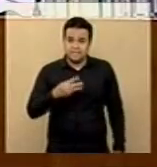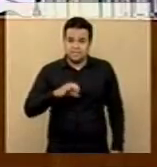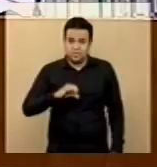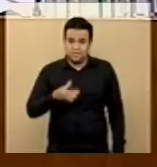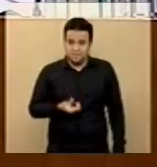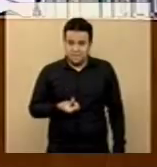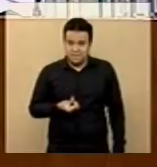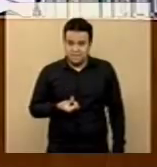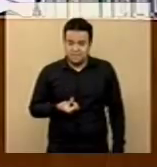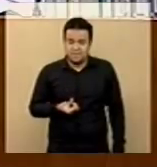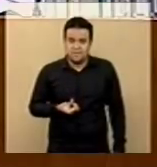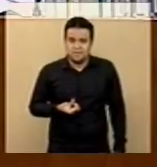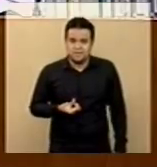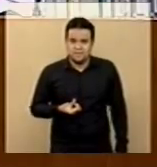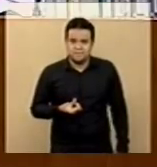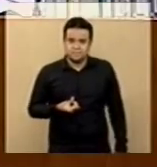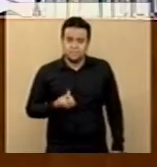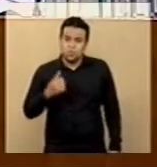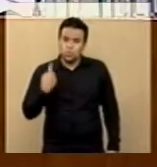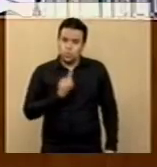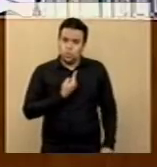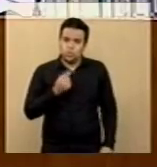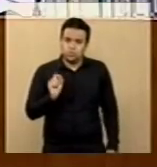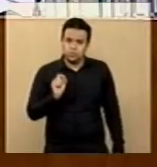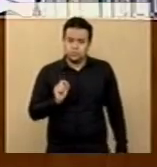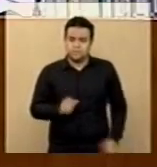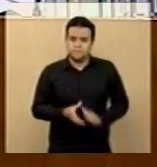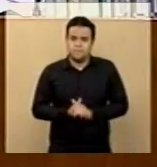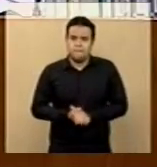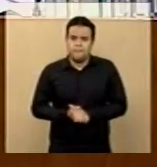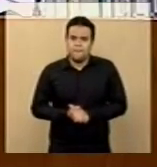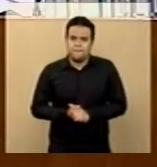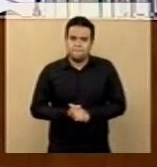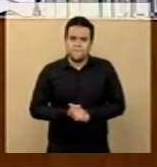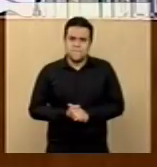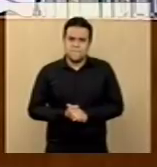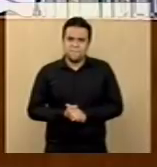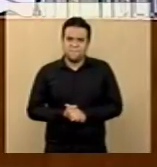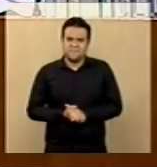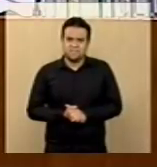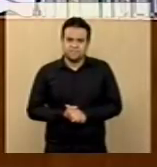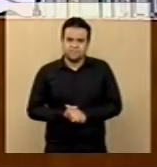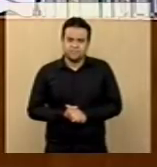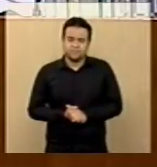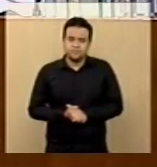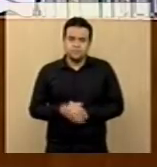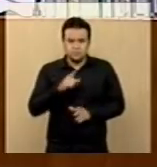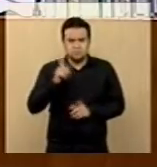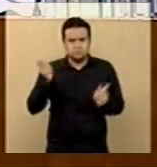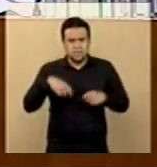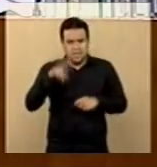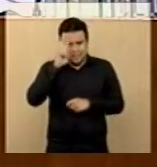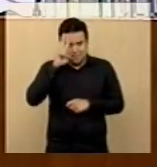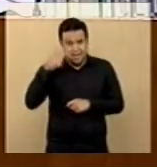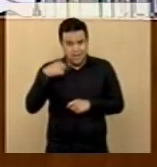396, nós chegamos aqui à situação em que houve, Vossa Excelência haverá de se lembrar, eu era relatora,